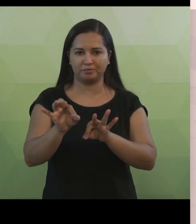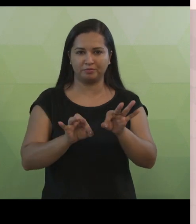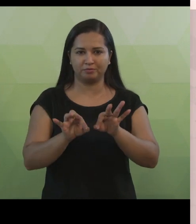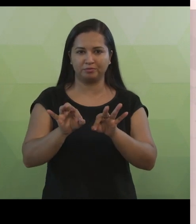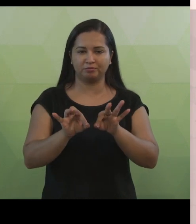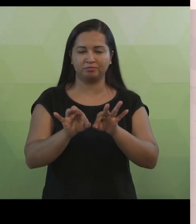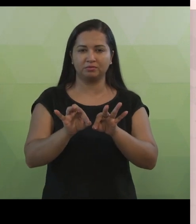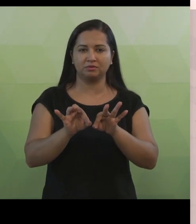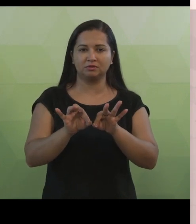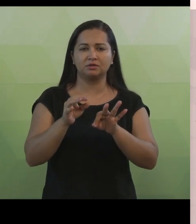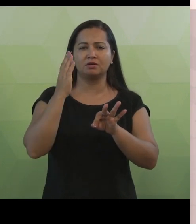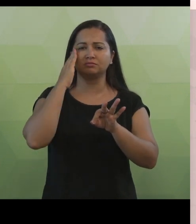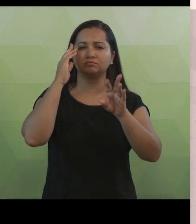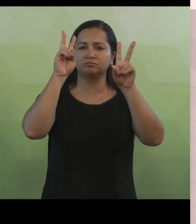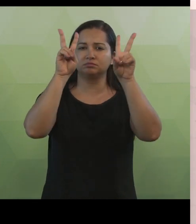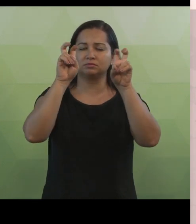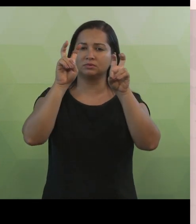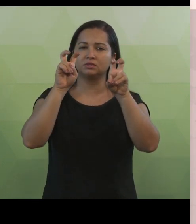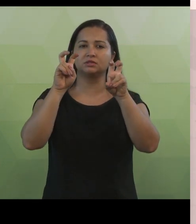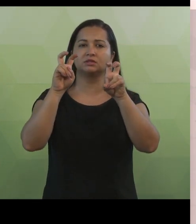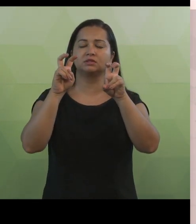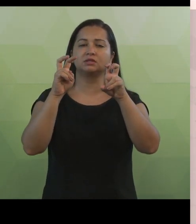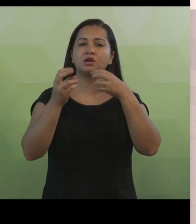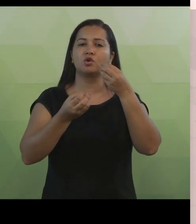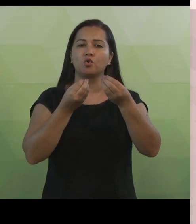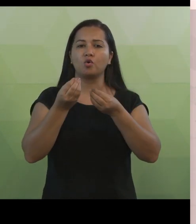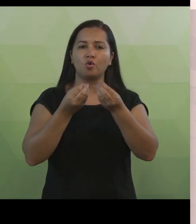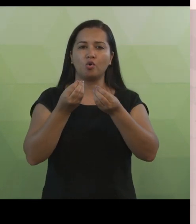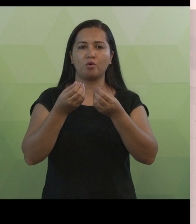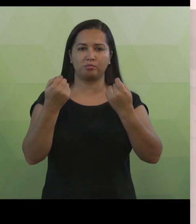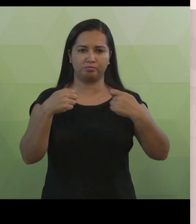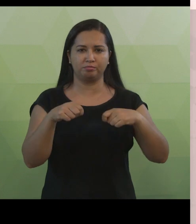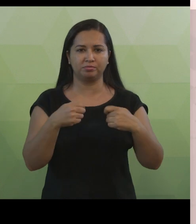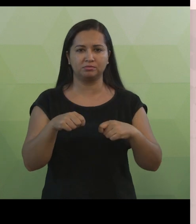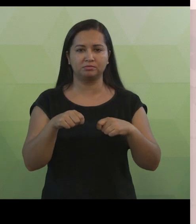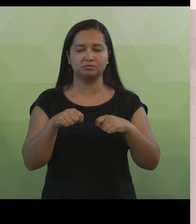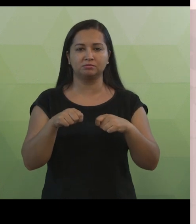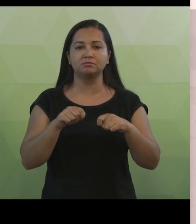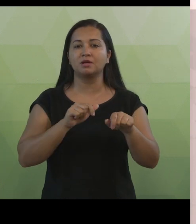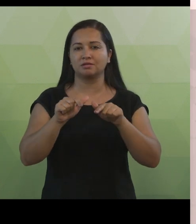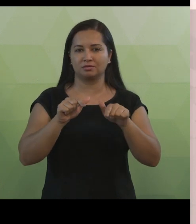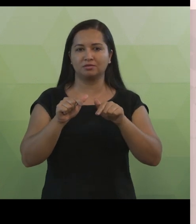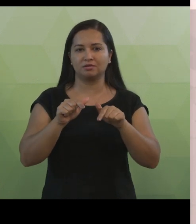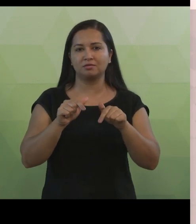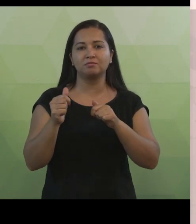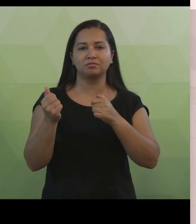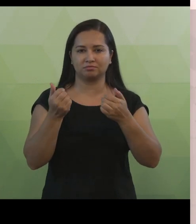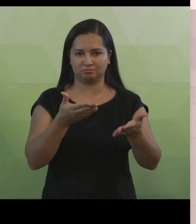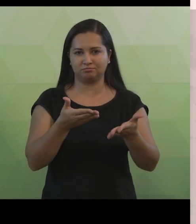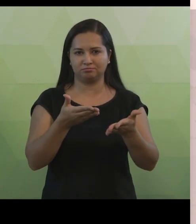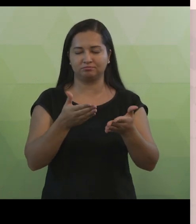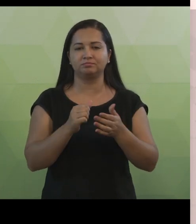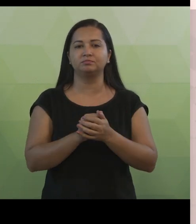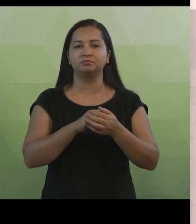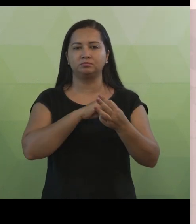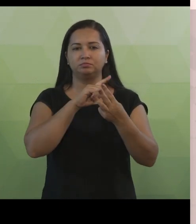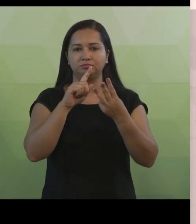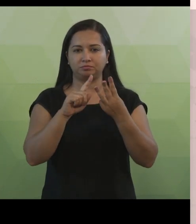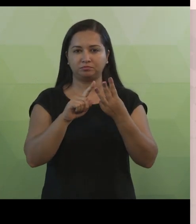os conceitos e estruturas necessários para trabalharmos nessa metodologia. Na aula